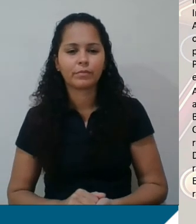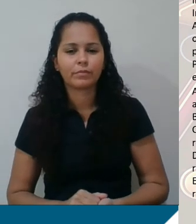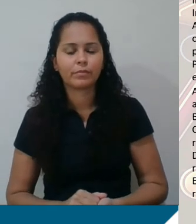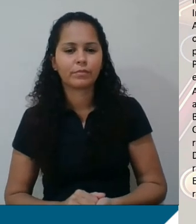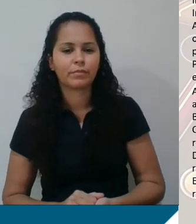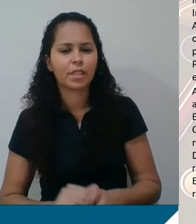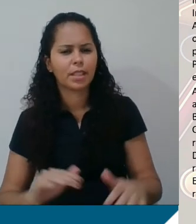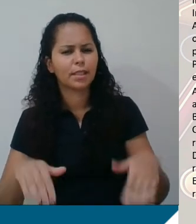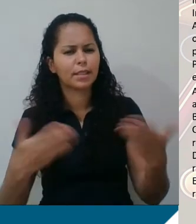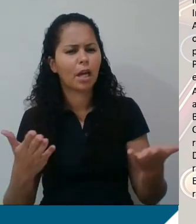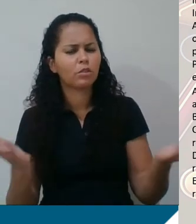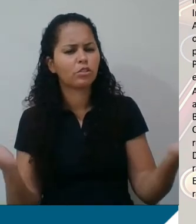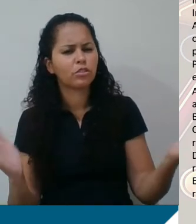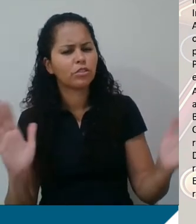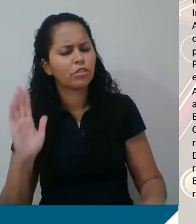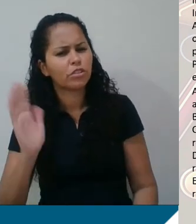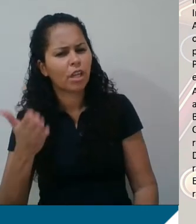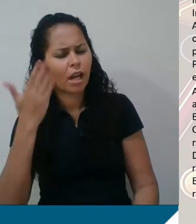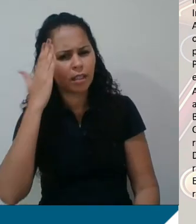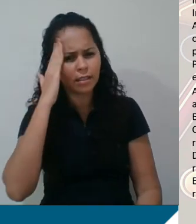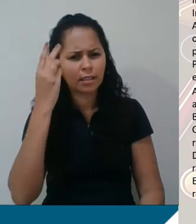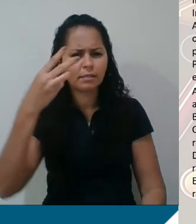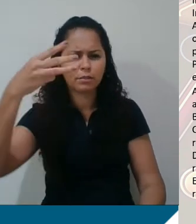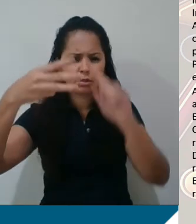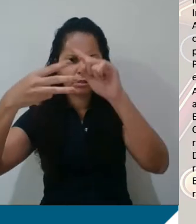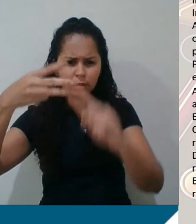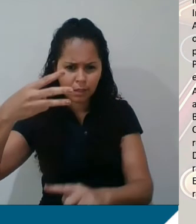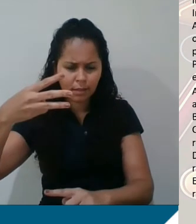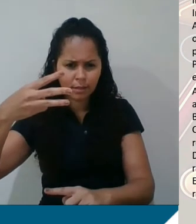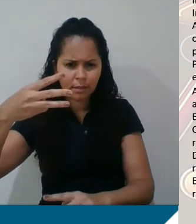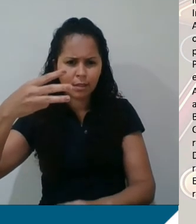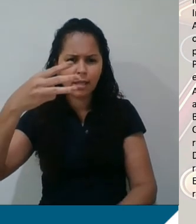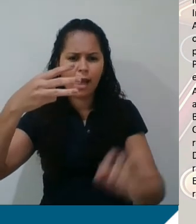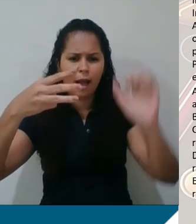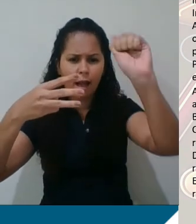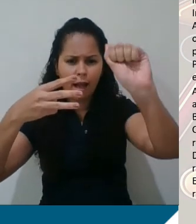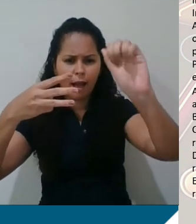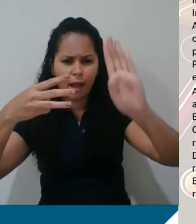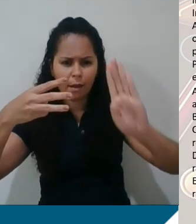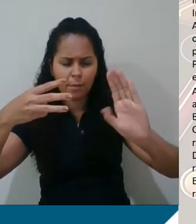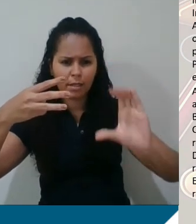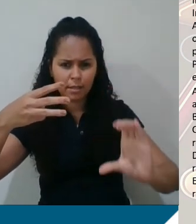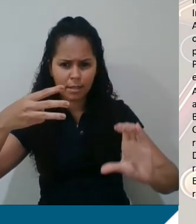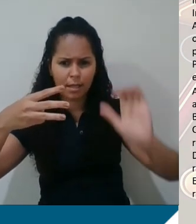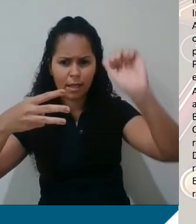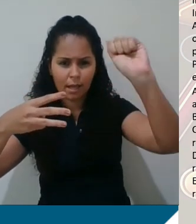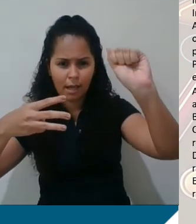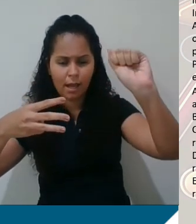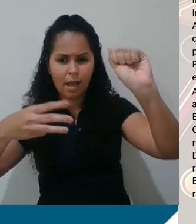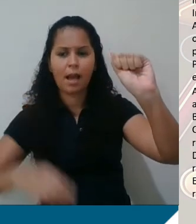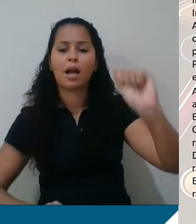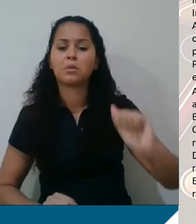para a gente. Bom, então já dá para a gente ter um parâmetro sobre os 3 investimentos. Dá uma olhada. O investimento A, uma rentabilidade